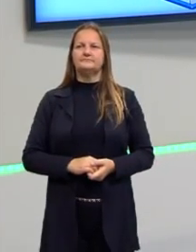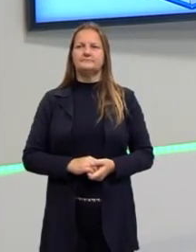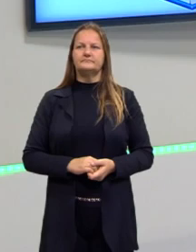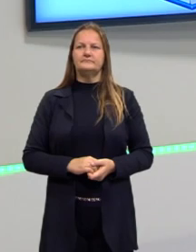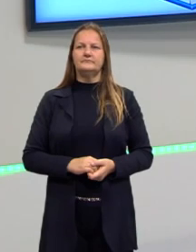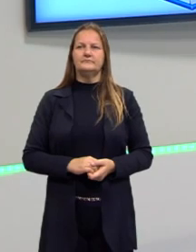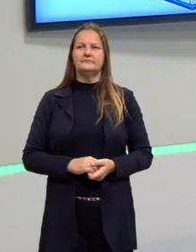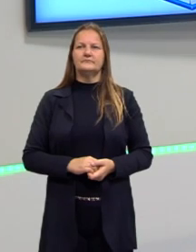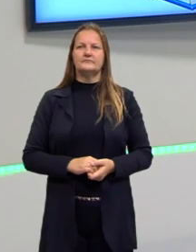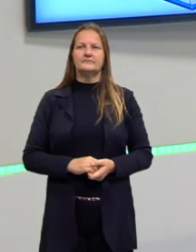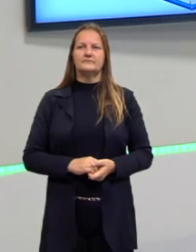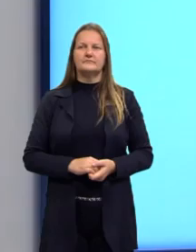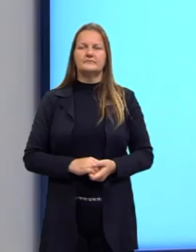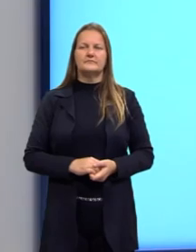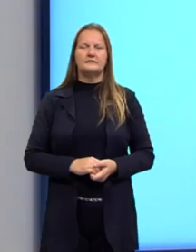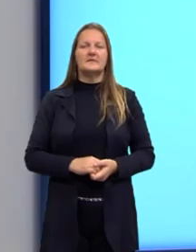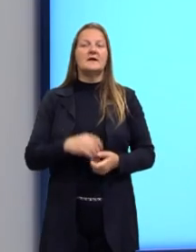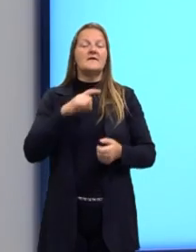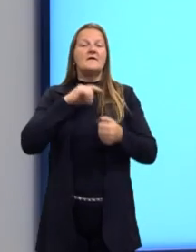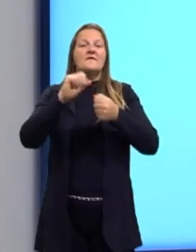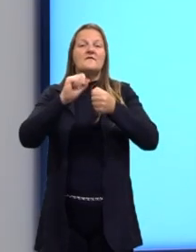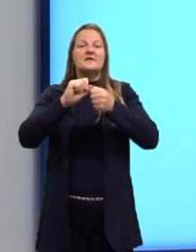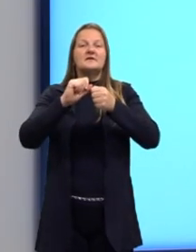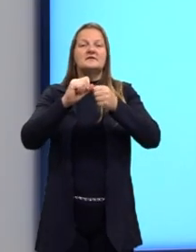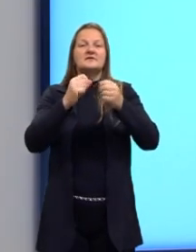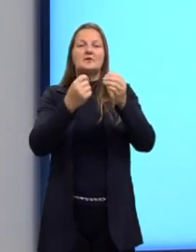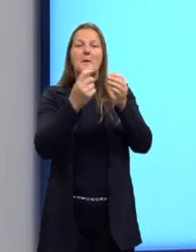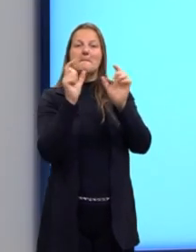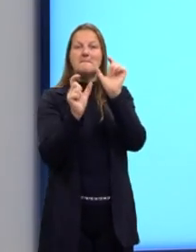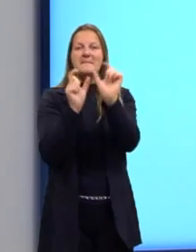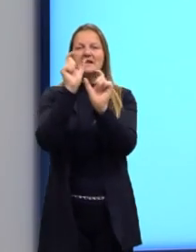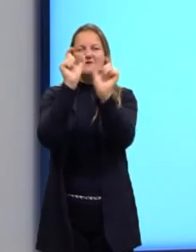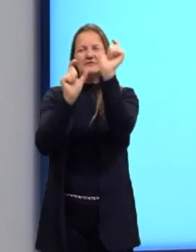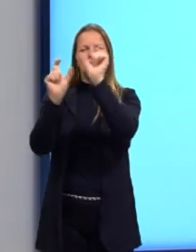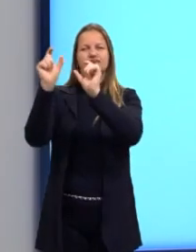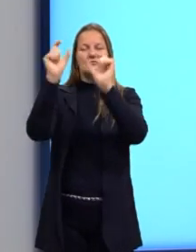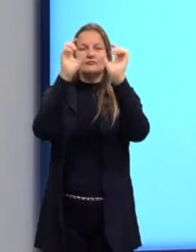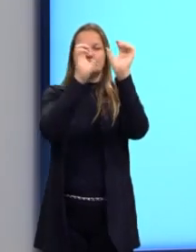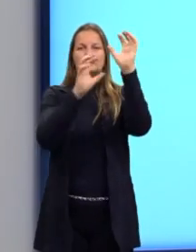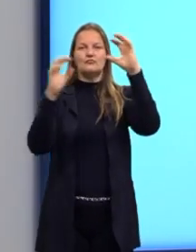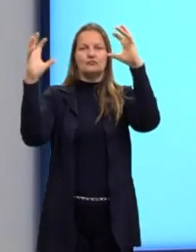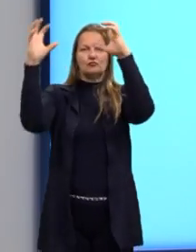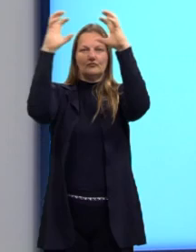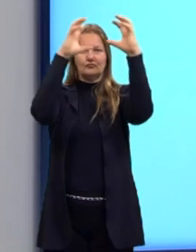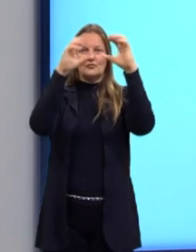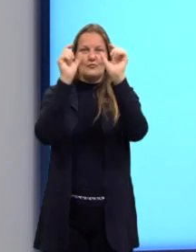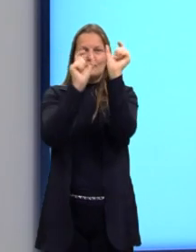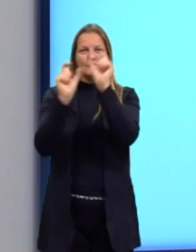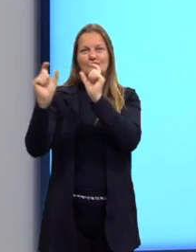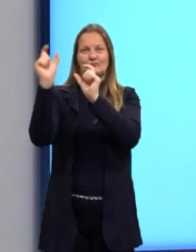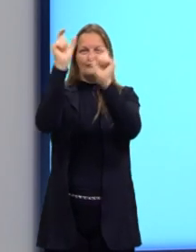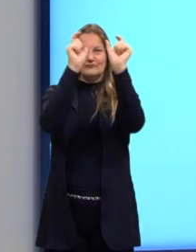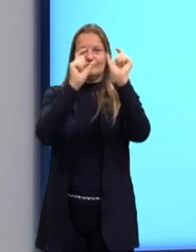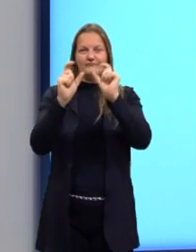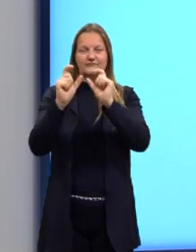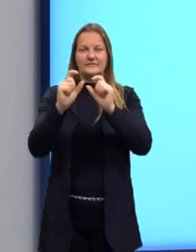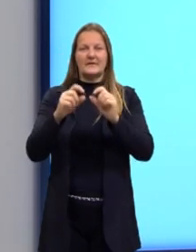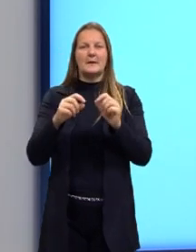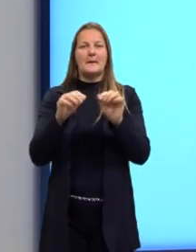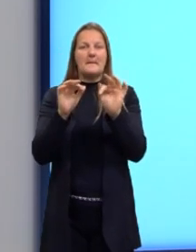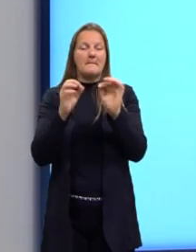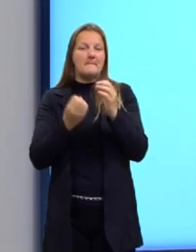aqui eu fiz uma nuvem de palavras com a palavra freezer verbs como a expressão